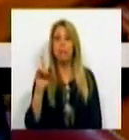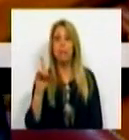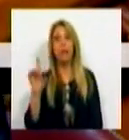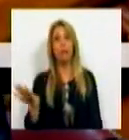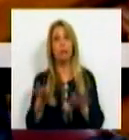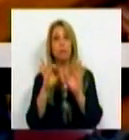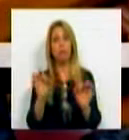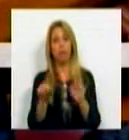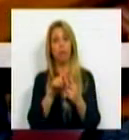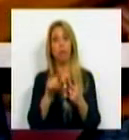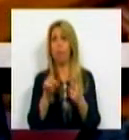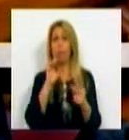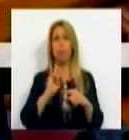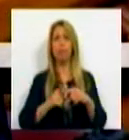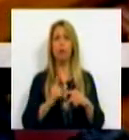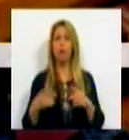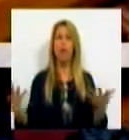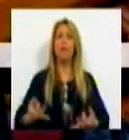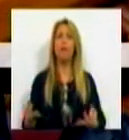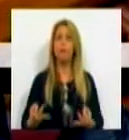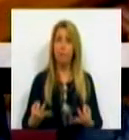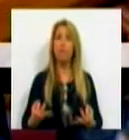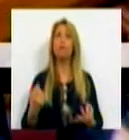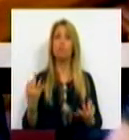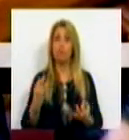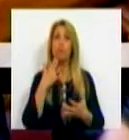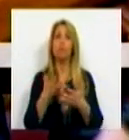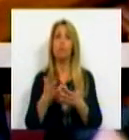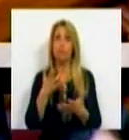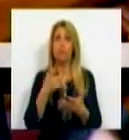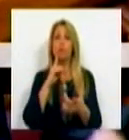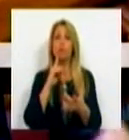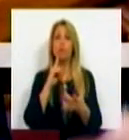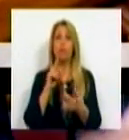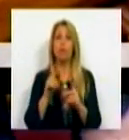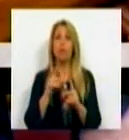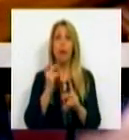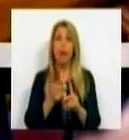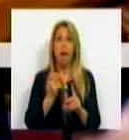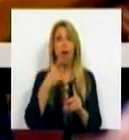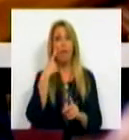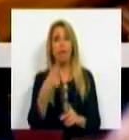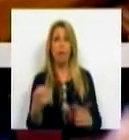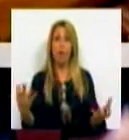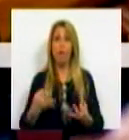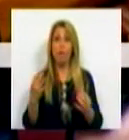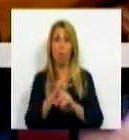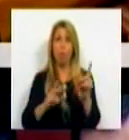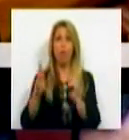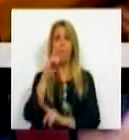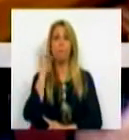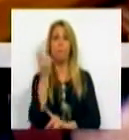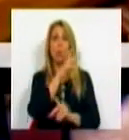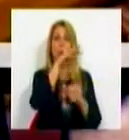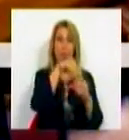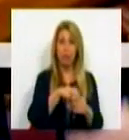anos positivos, salientando que foram anos em que simultaneamente se verificou um aumento da procura interna e em que